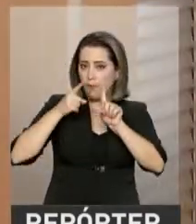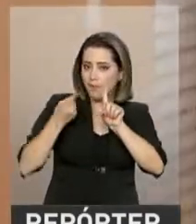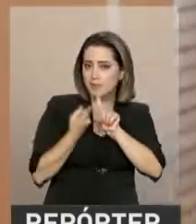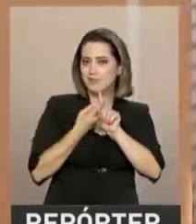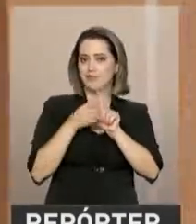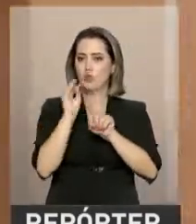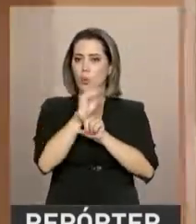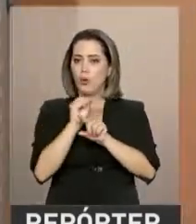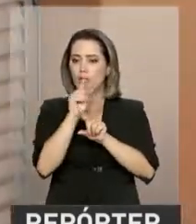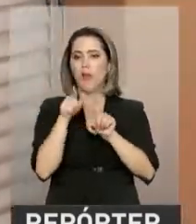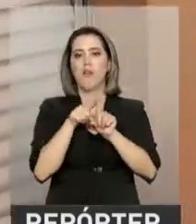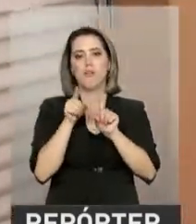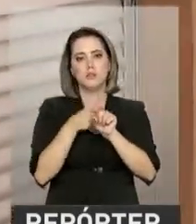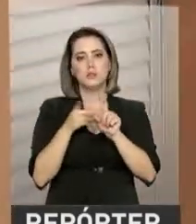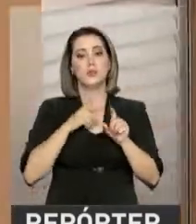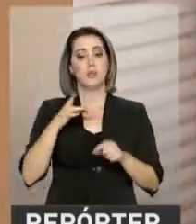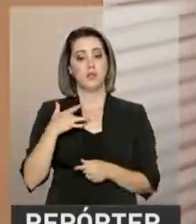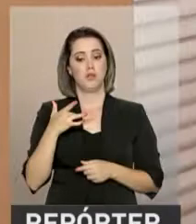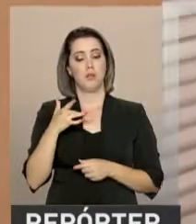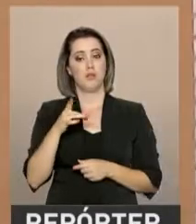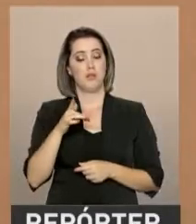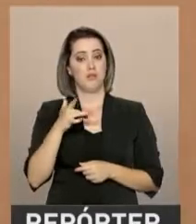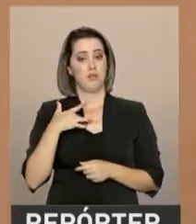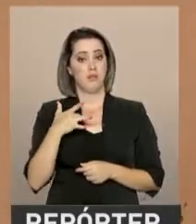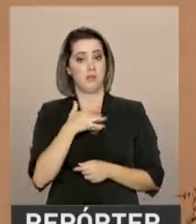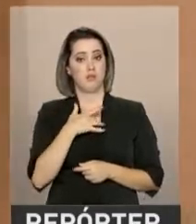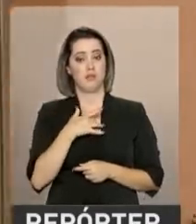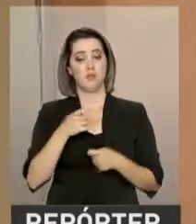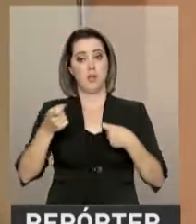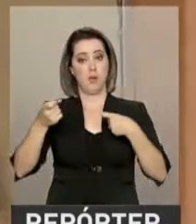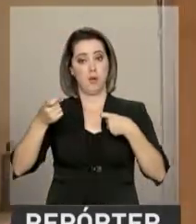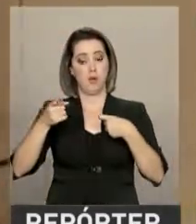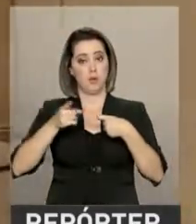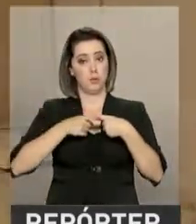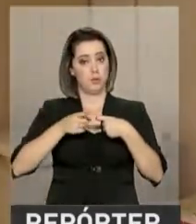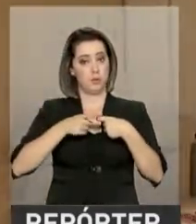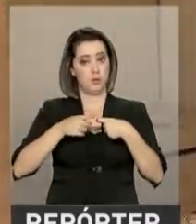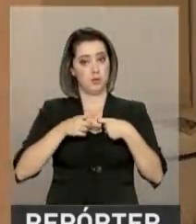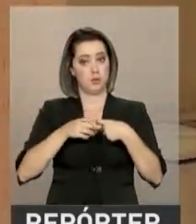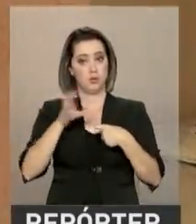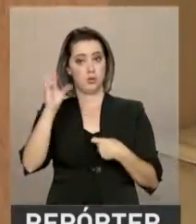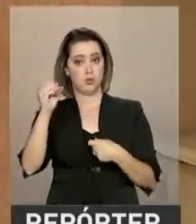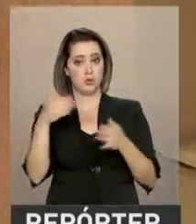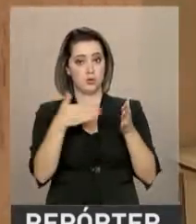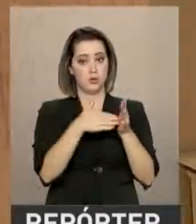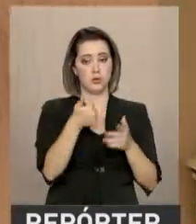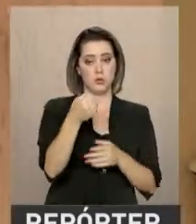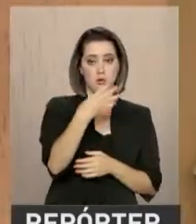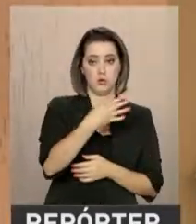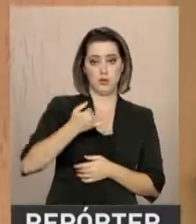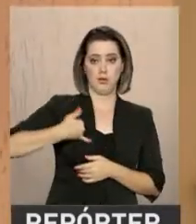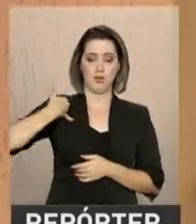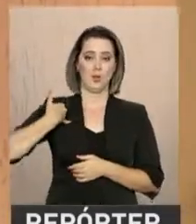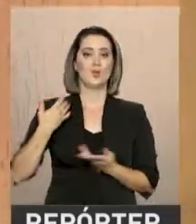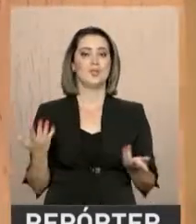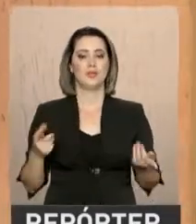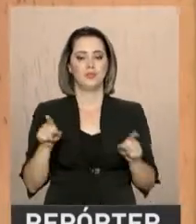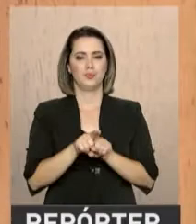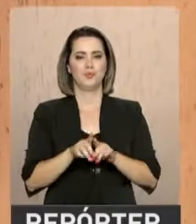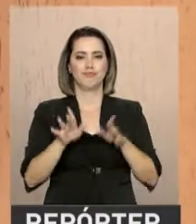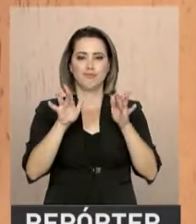atendimento médico para as crianças de 0 a 14 anos de idade e atividades esportivas e artísticas